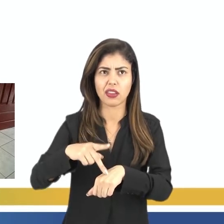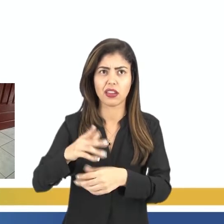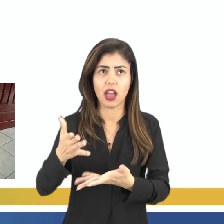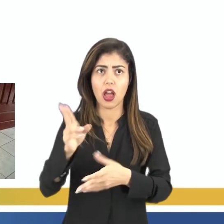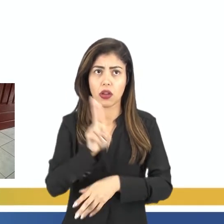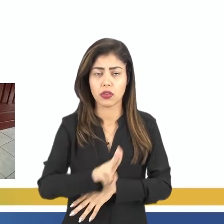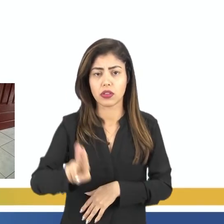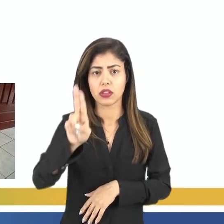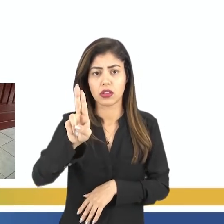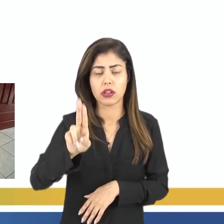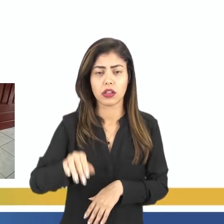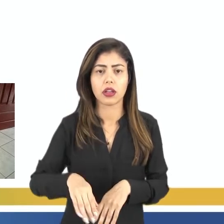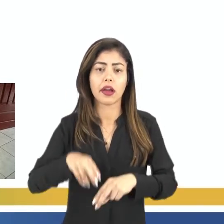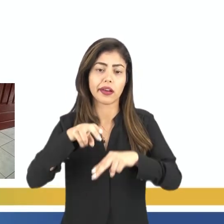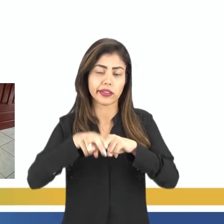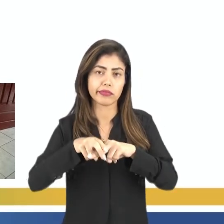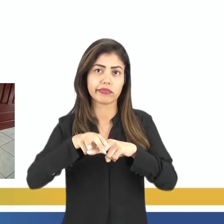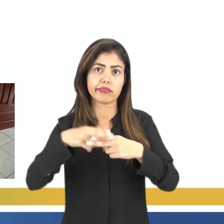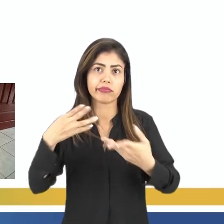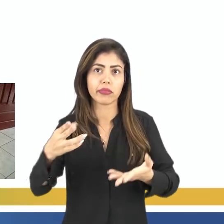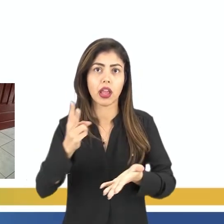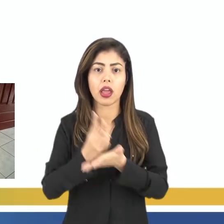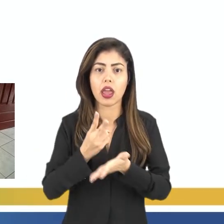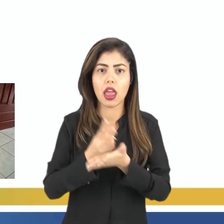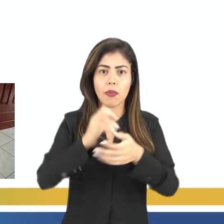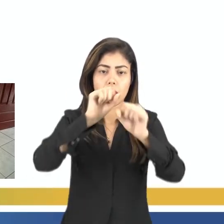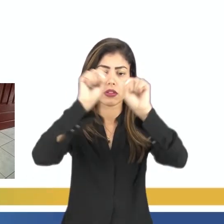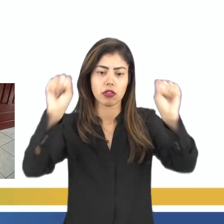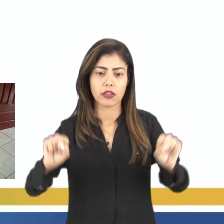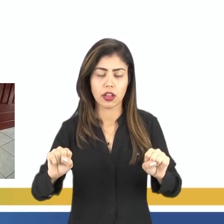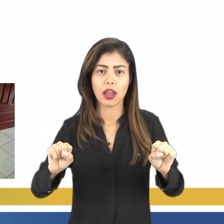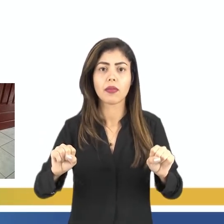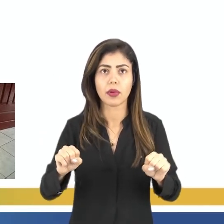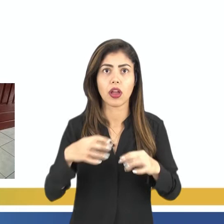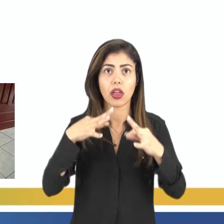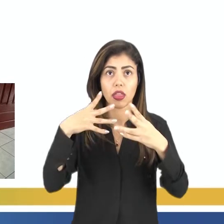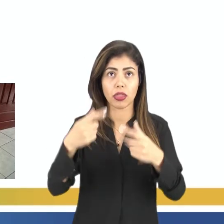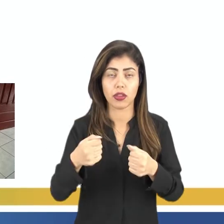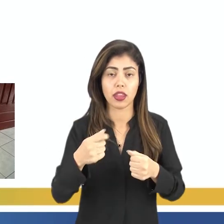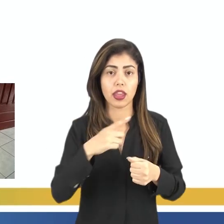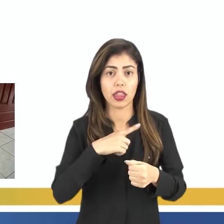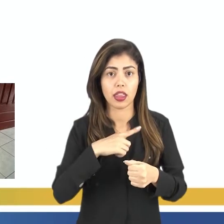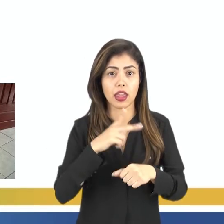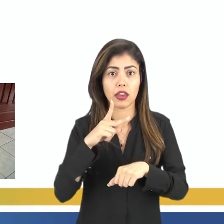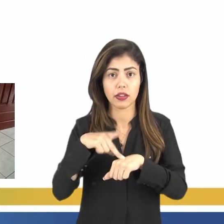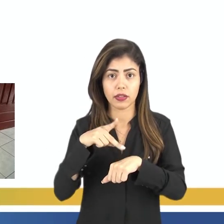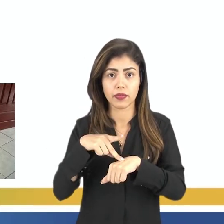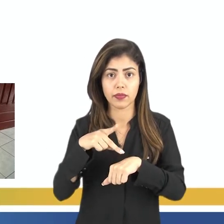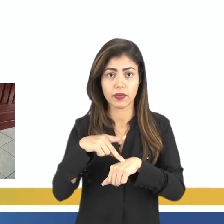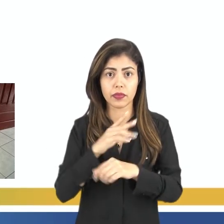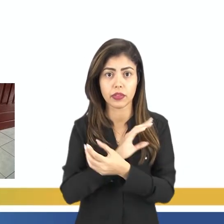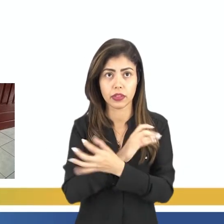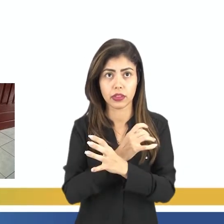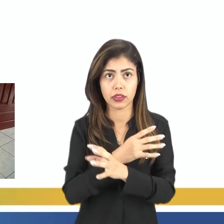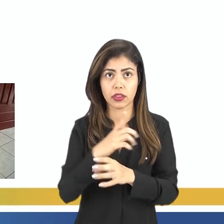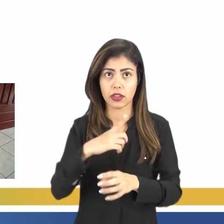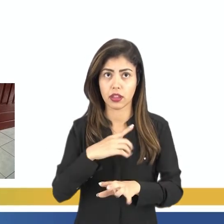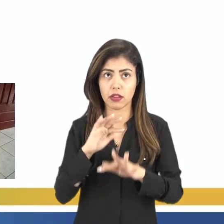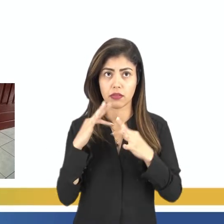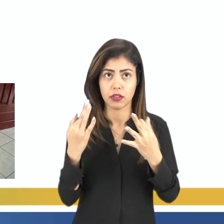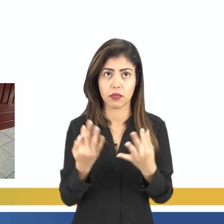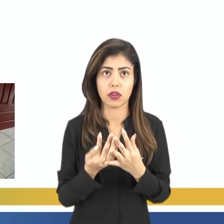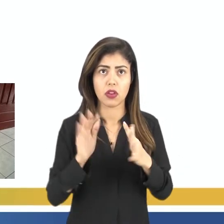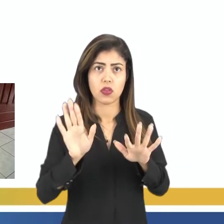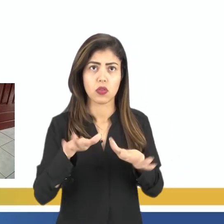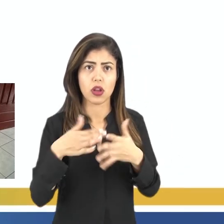têm que utilizar a cadeira de rodas, mas todo o seu sistema ele é saudável, tanto que pessoas que possuem ossos de vidro também têm famílias. Qual